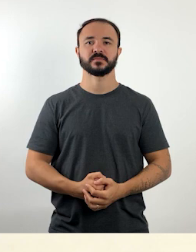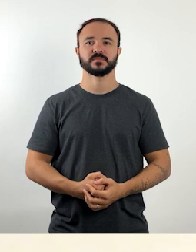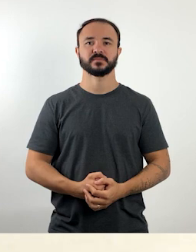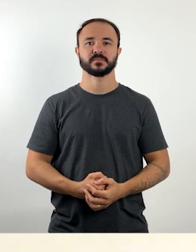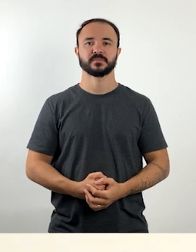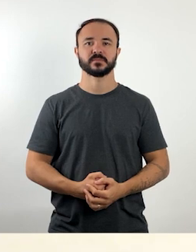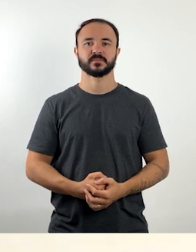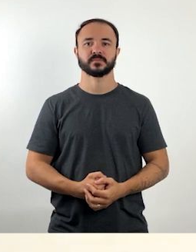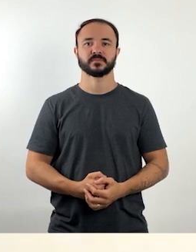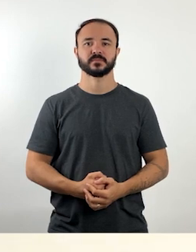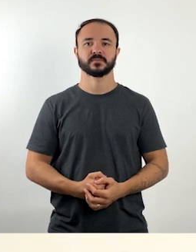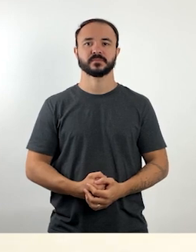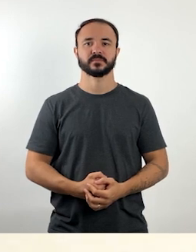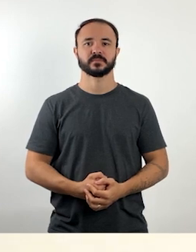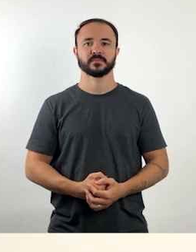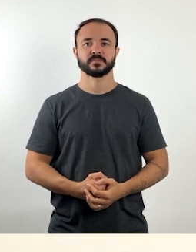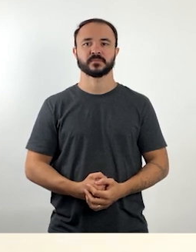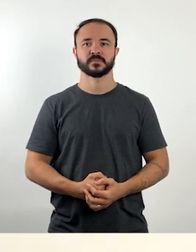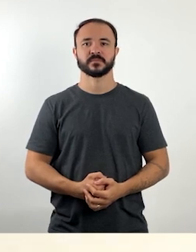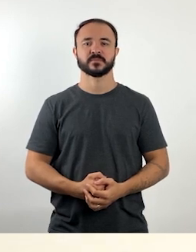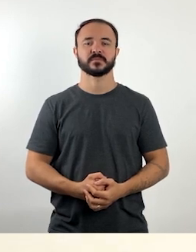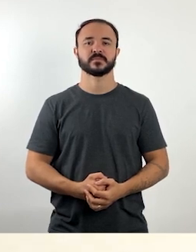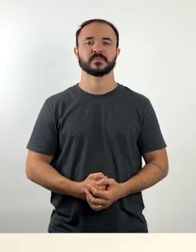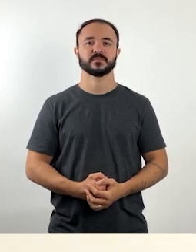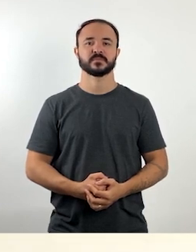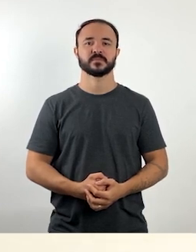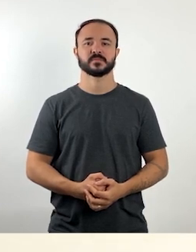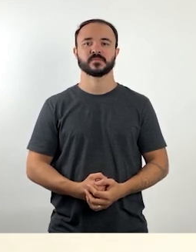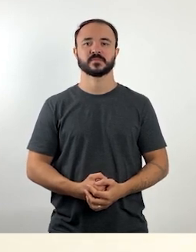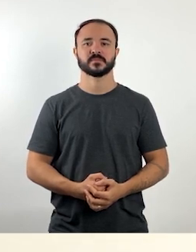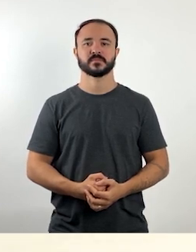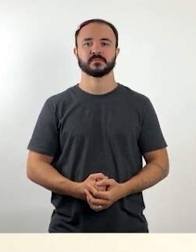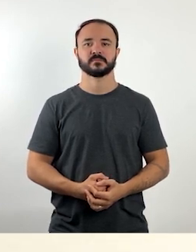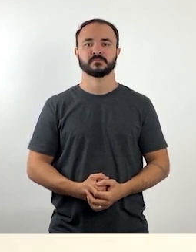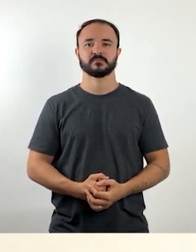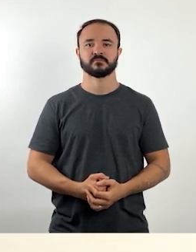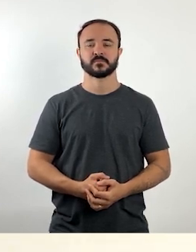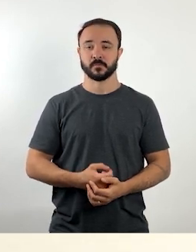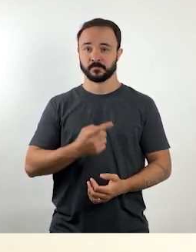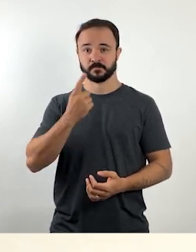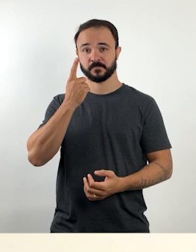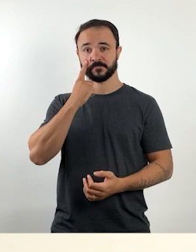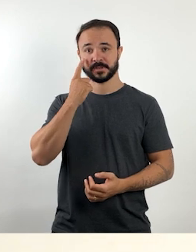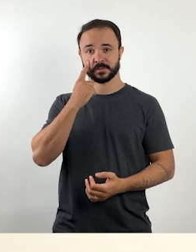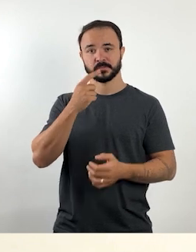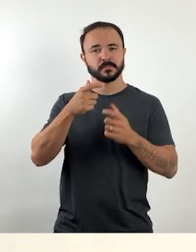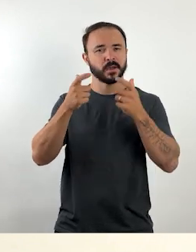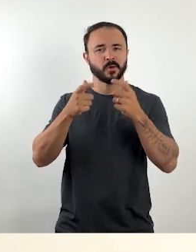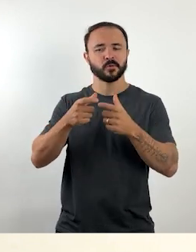aqui e aqui, alternado a partir do segundo furo. Fixo aqui.